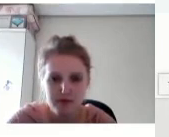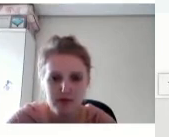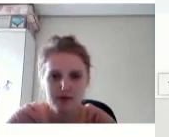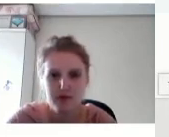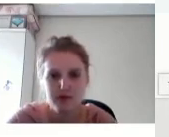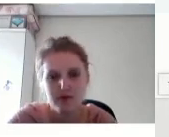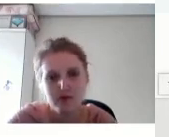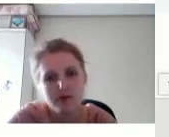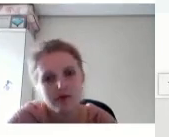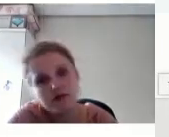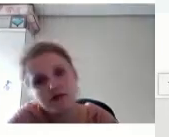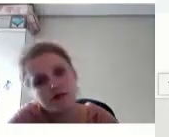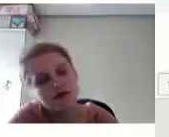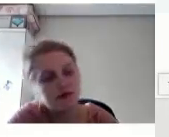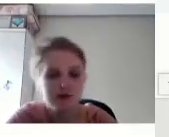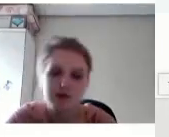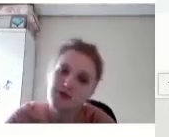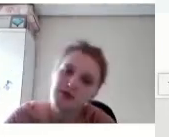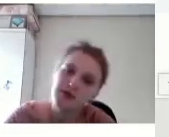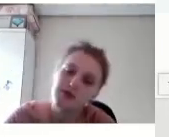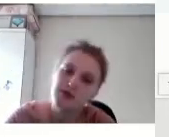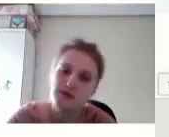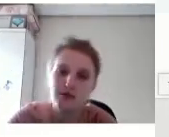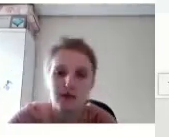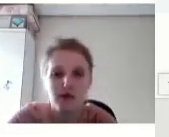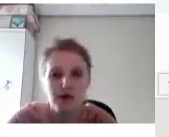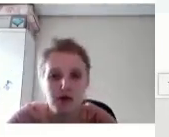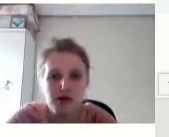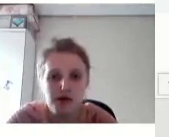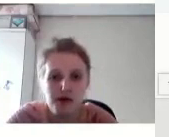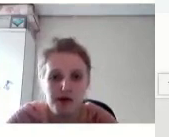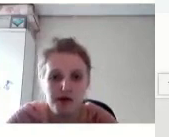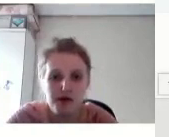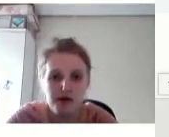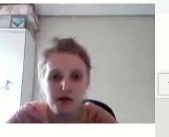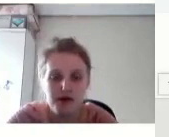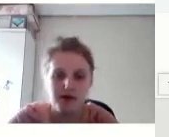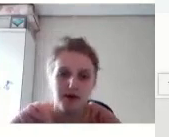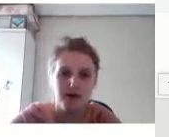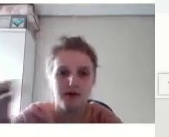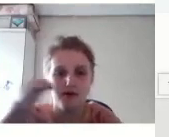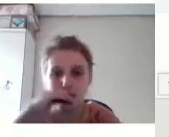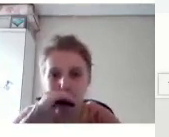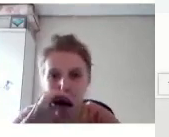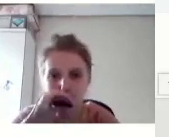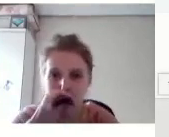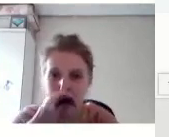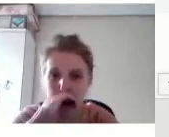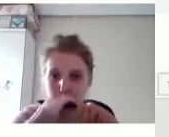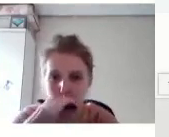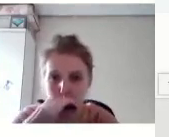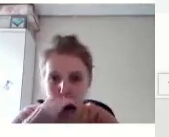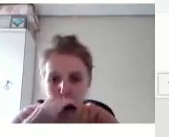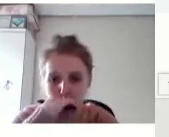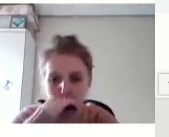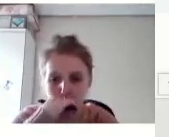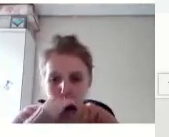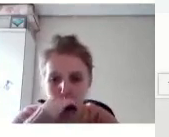né, que a partir dessa equação da evolução temporal de um